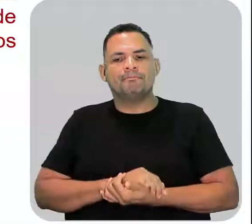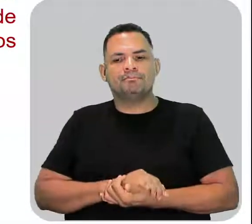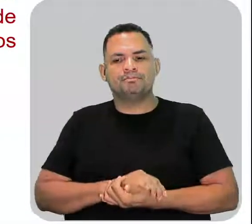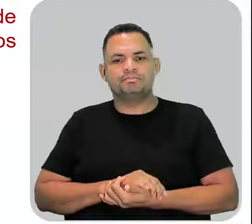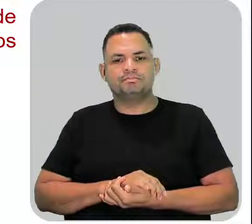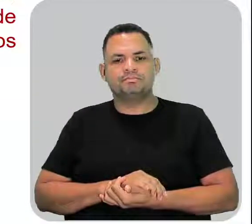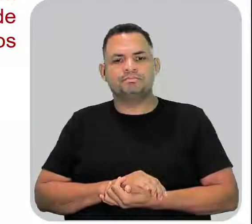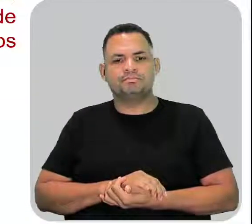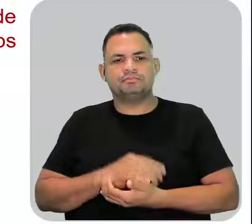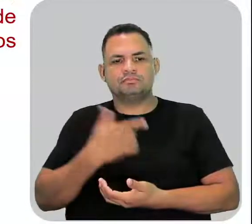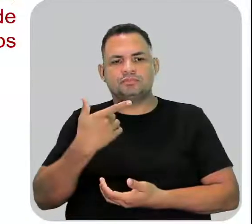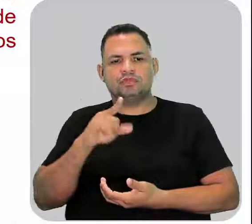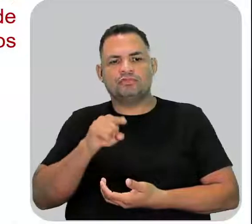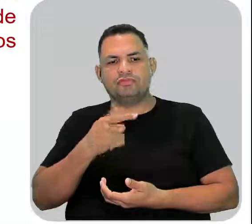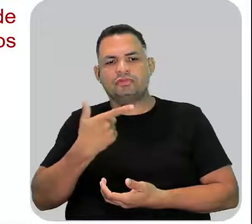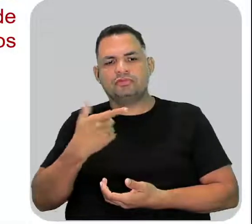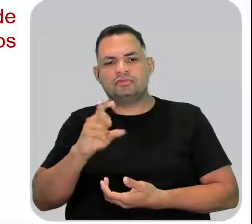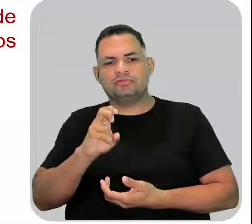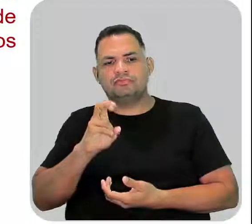O